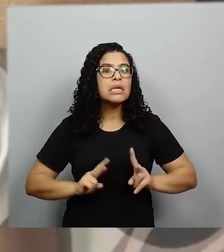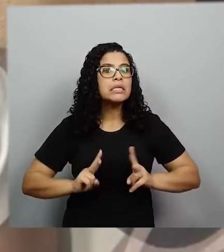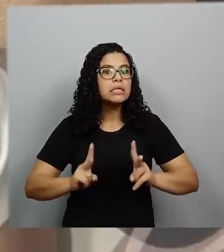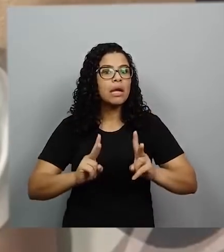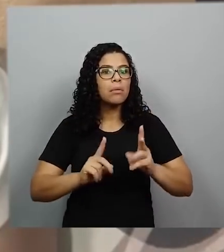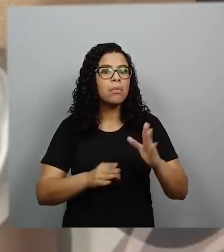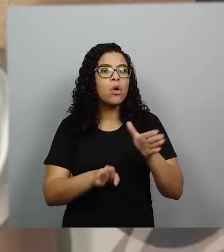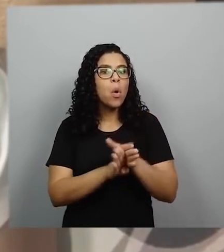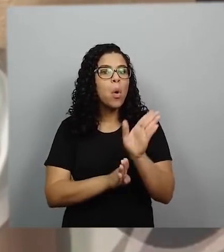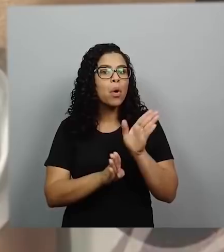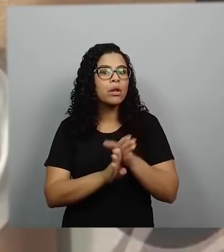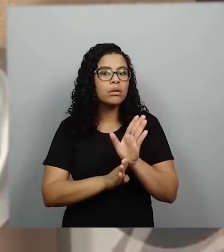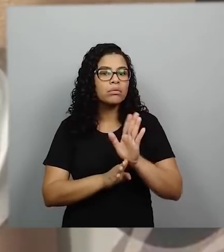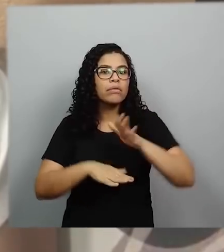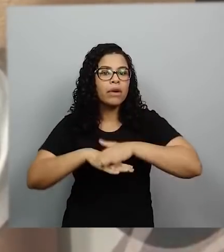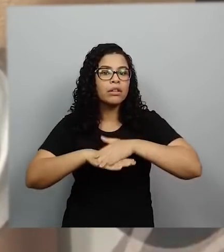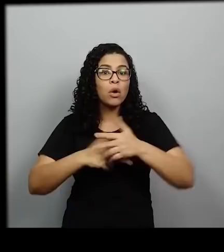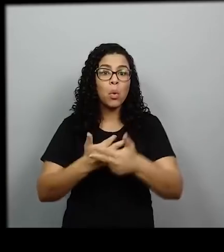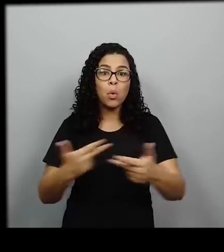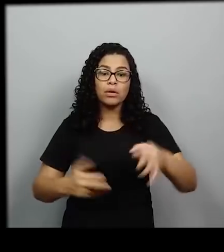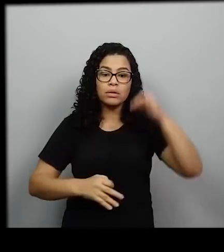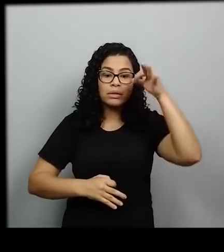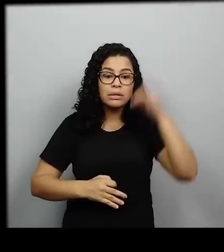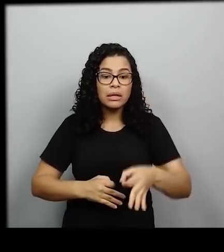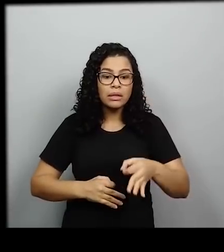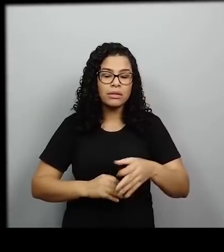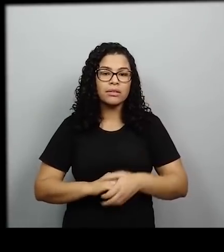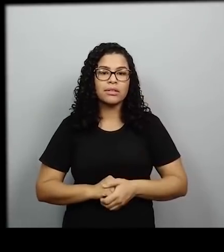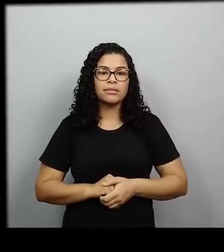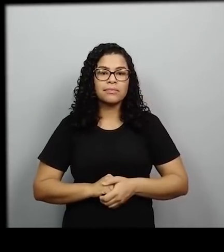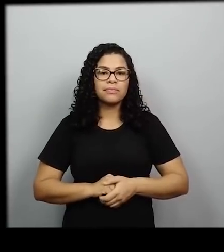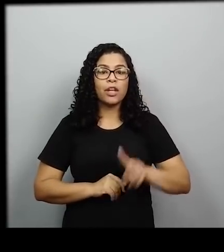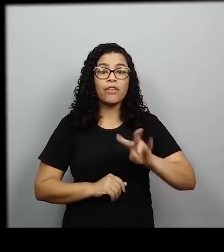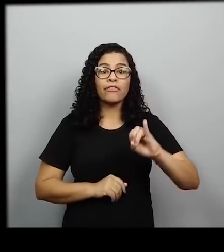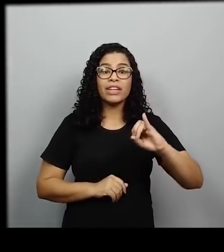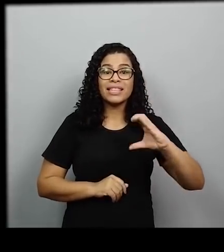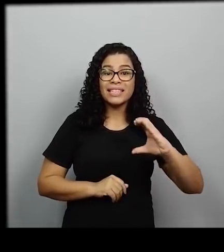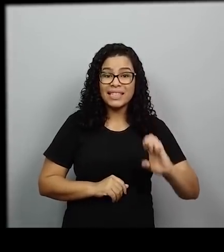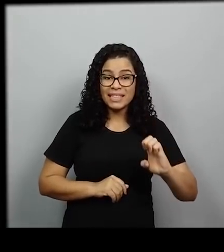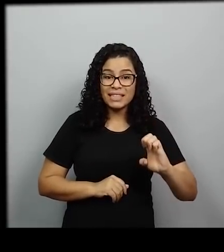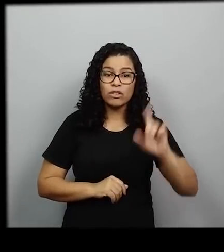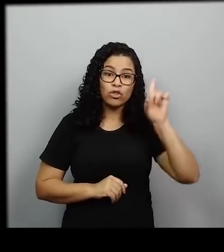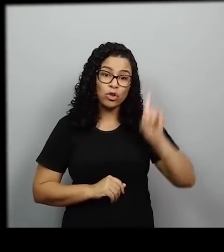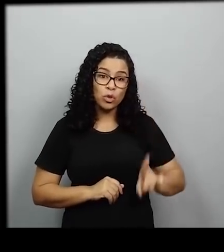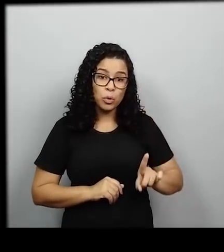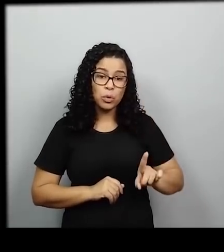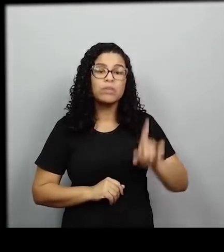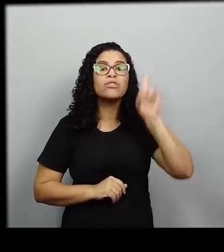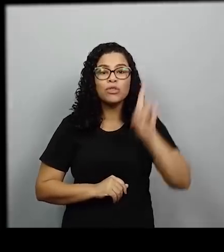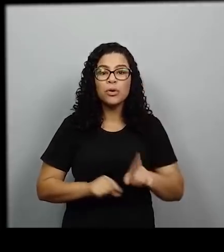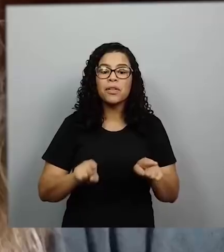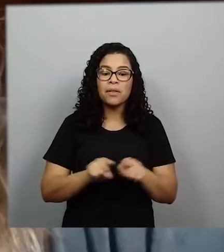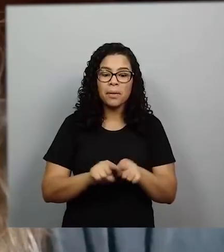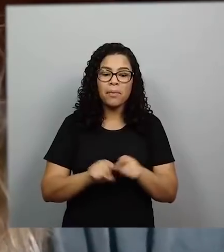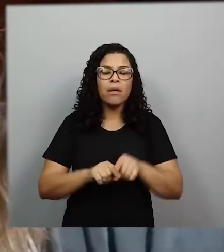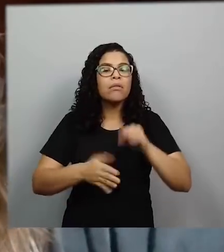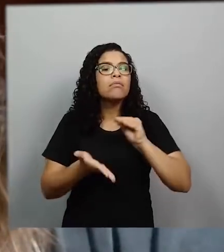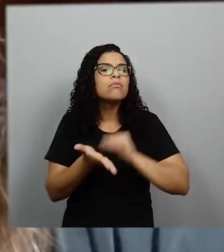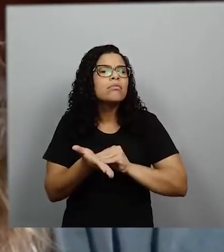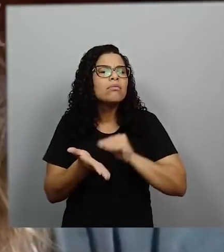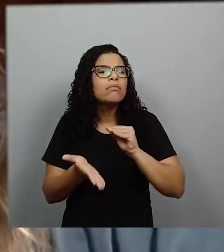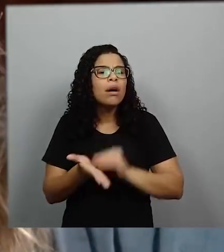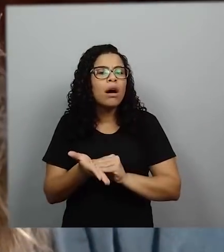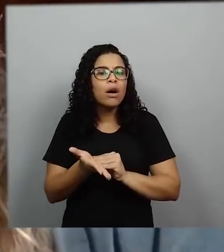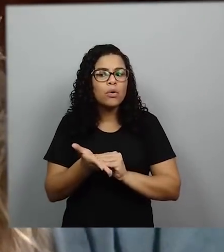nos orientando a fazer coisas certas. Aos nossos coordenadores, vice-diretores, diretores. Como fez